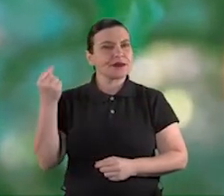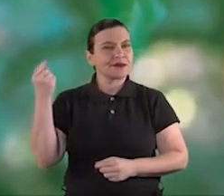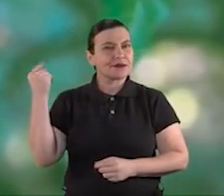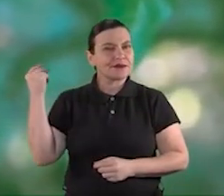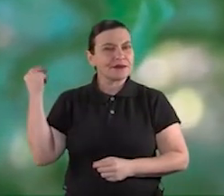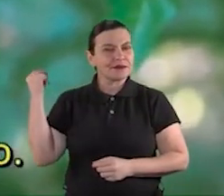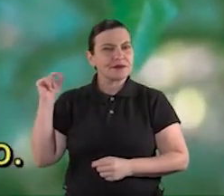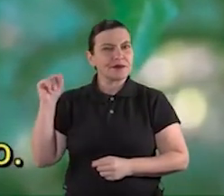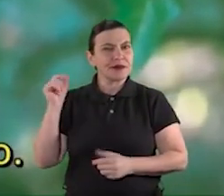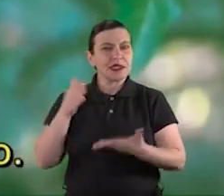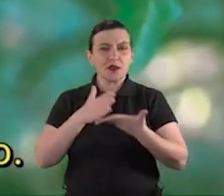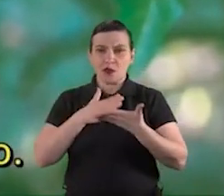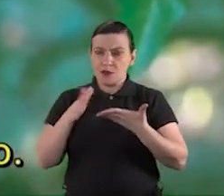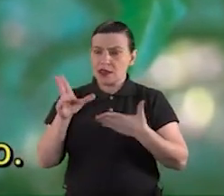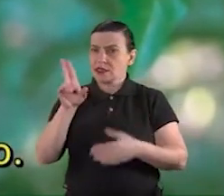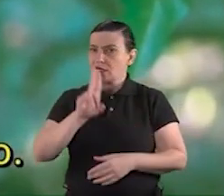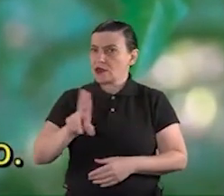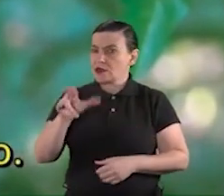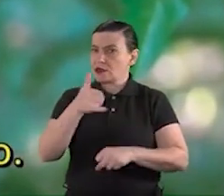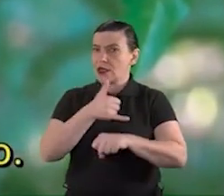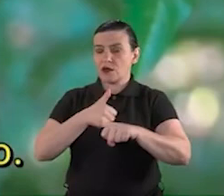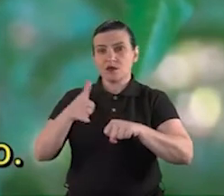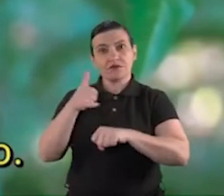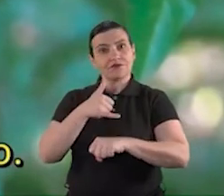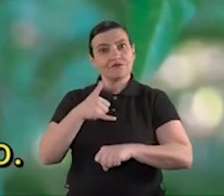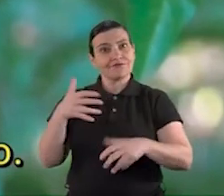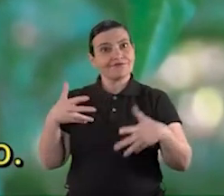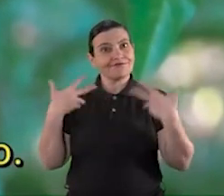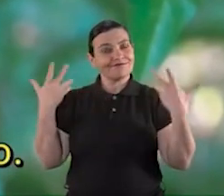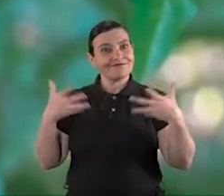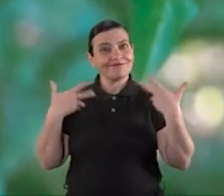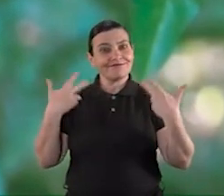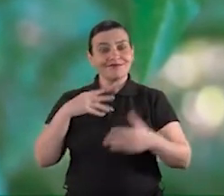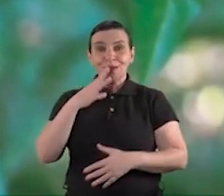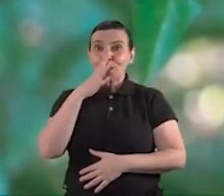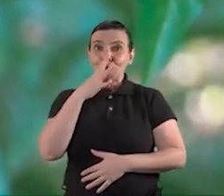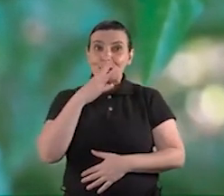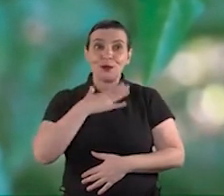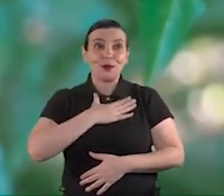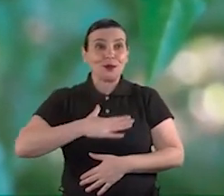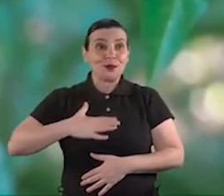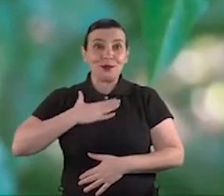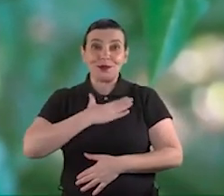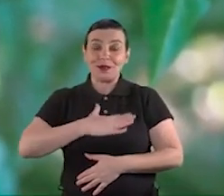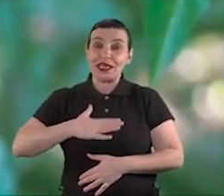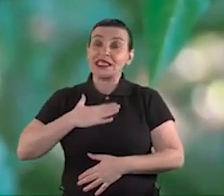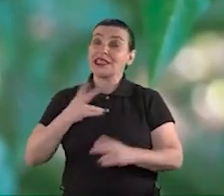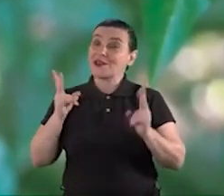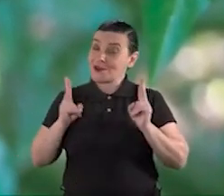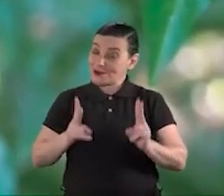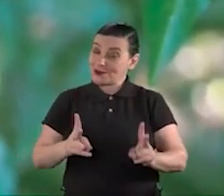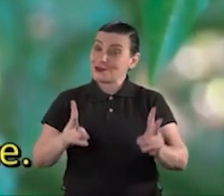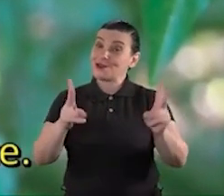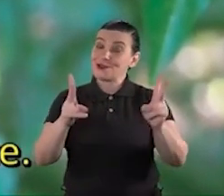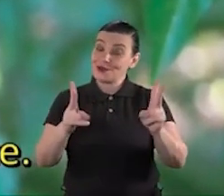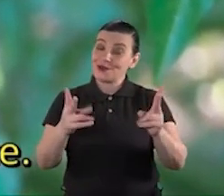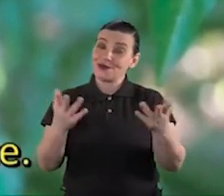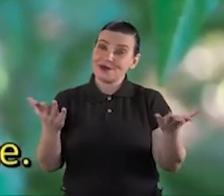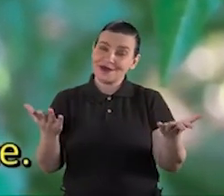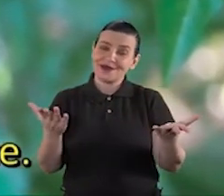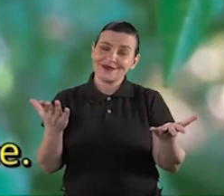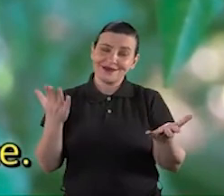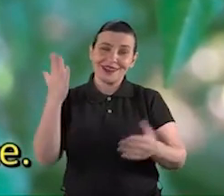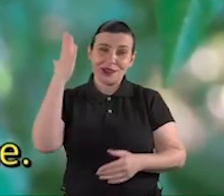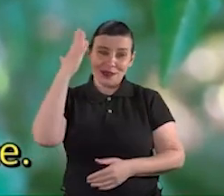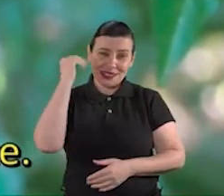atrás quando comecei a usar os óleos essenciais fiquei muito entusiasmado com seu uso Continuo assim hoje embora eu tenho